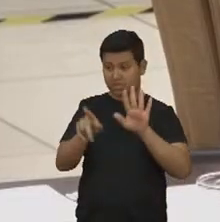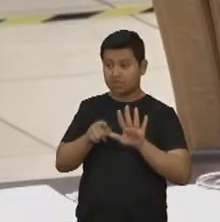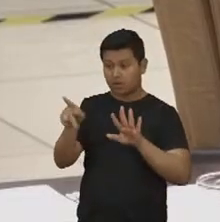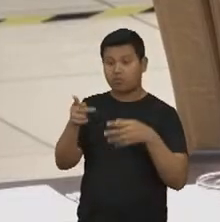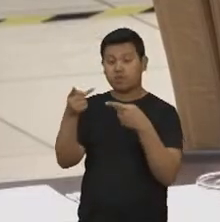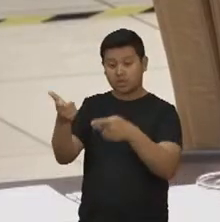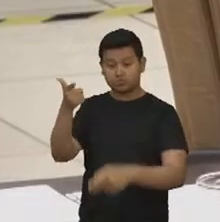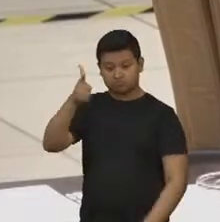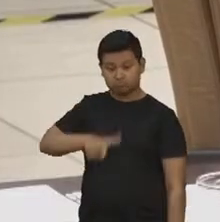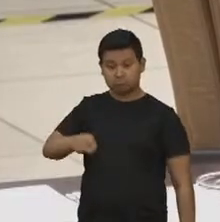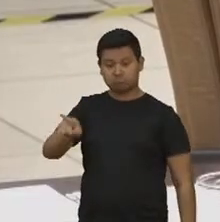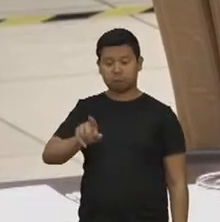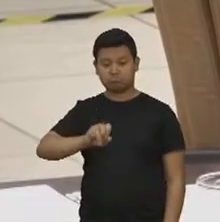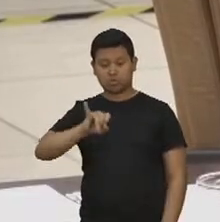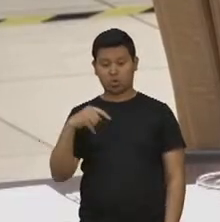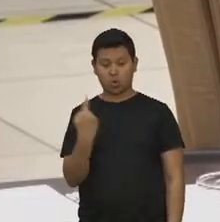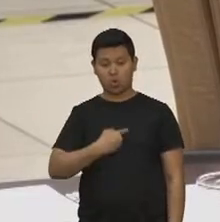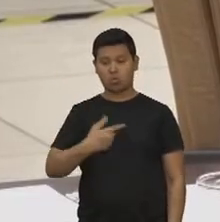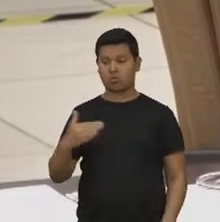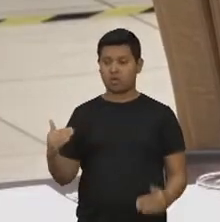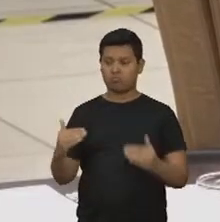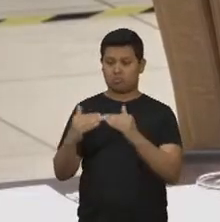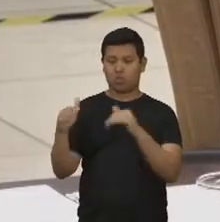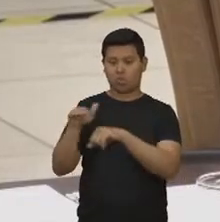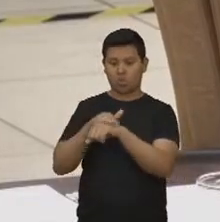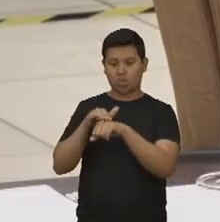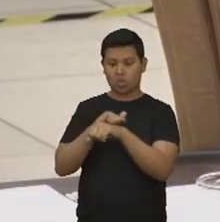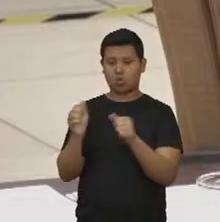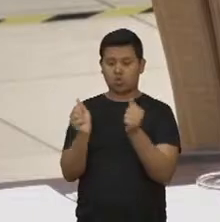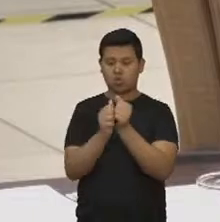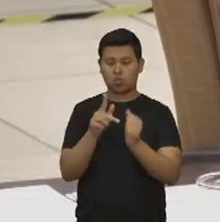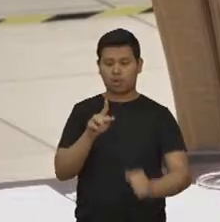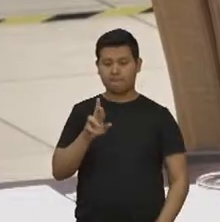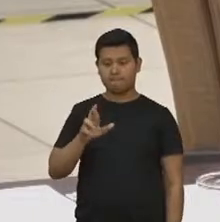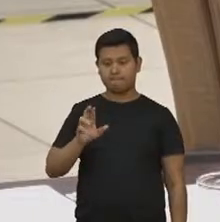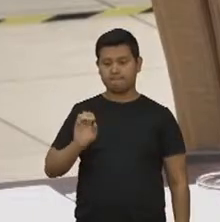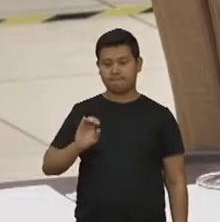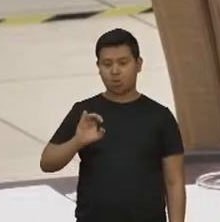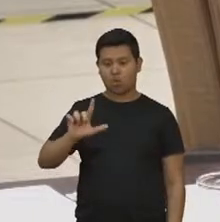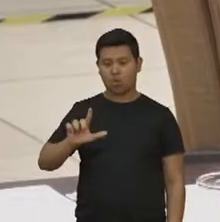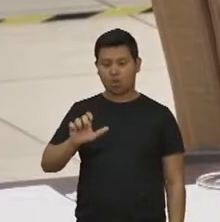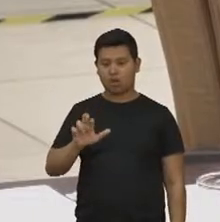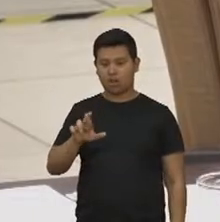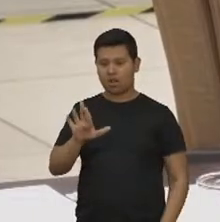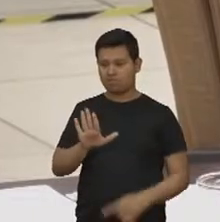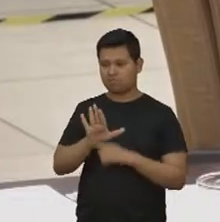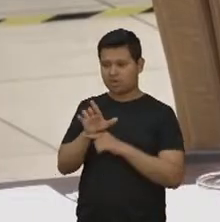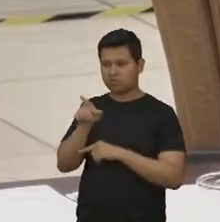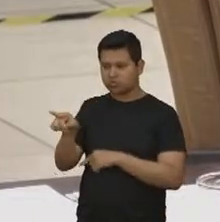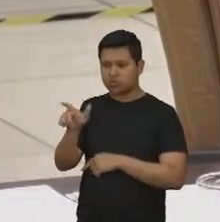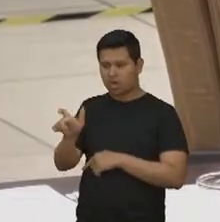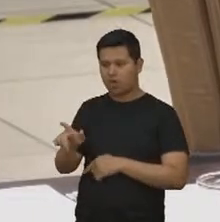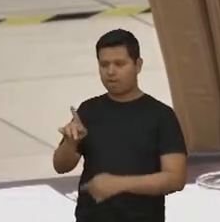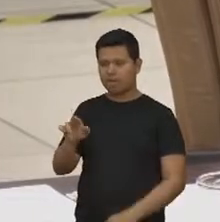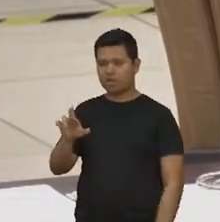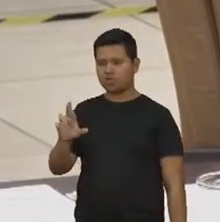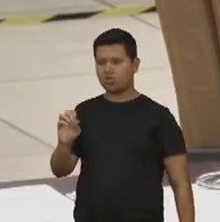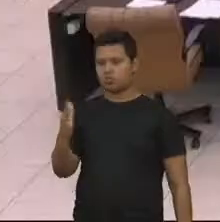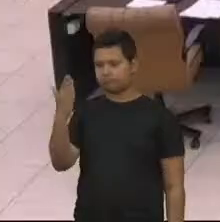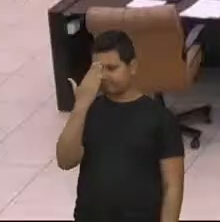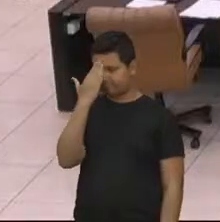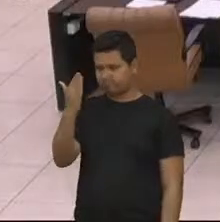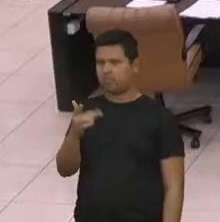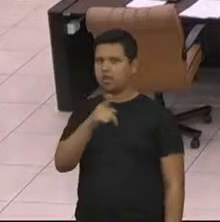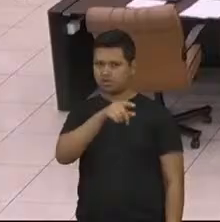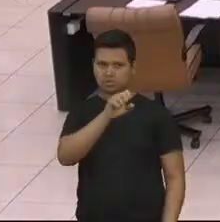para ver se a gente consegue alinhar aí, junto à Prolar, cara, para ver se a gente consegue ajudar o seu Pedro. Obrigado, Gabriel. Isso